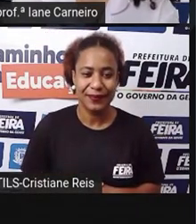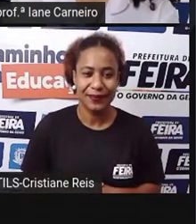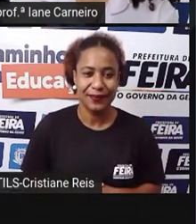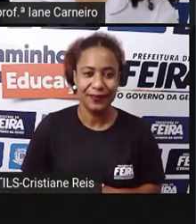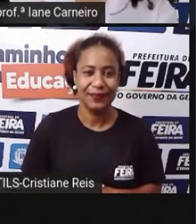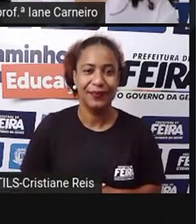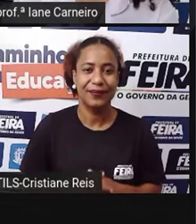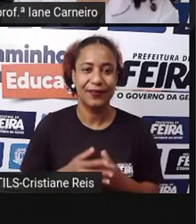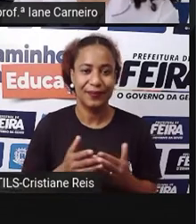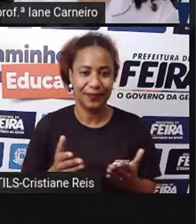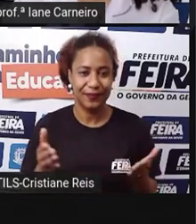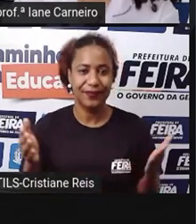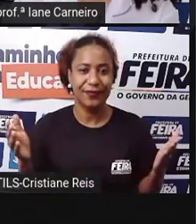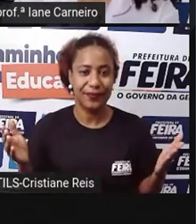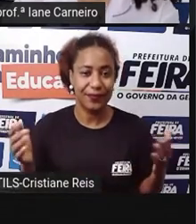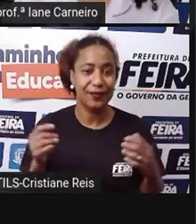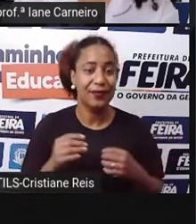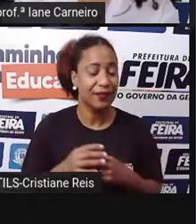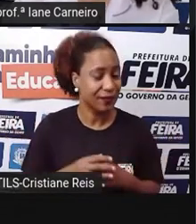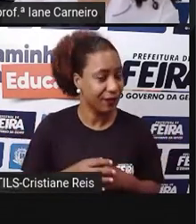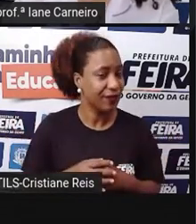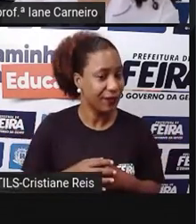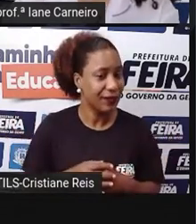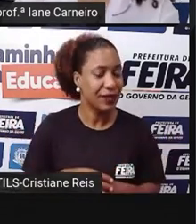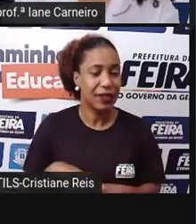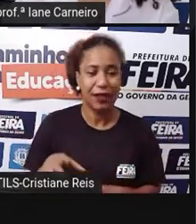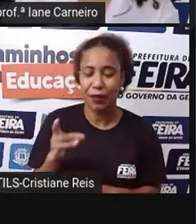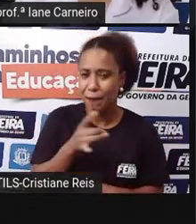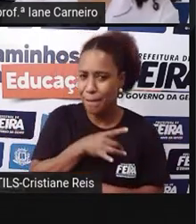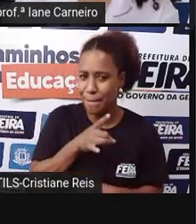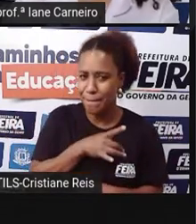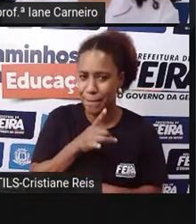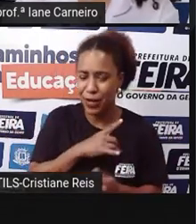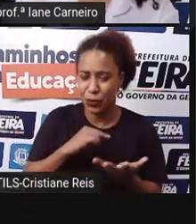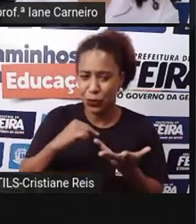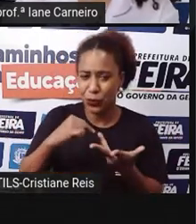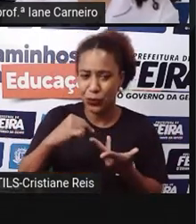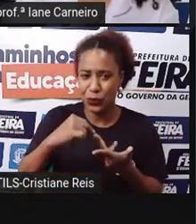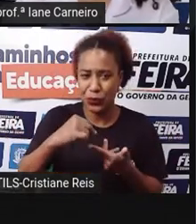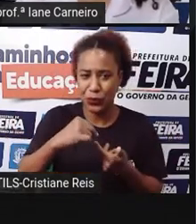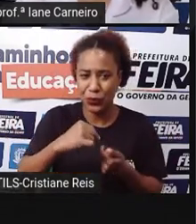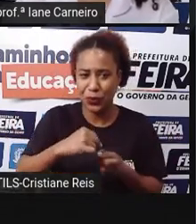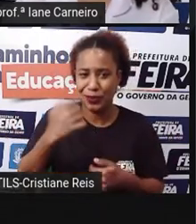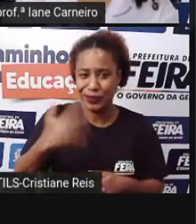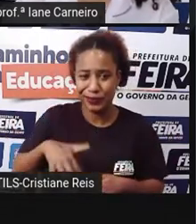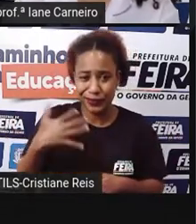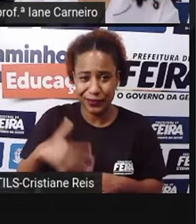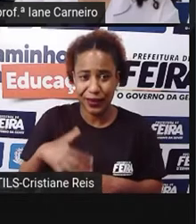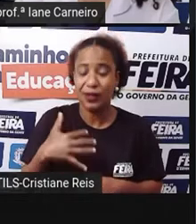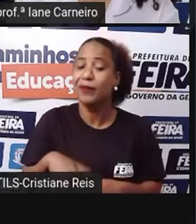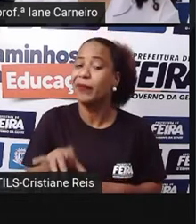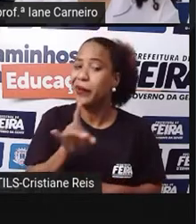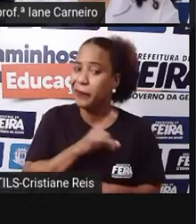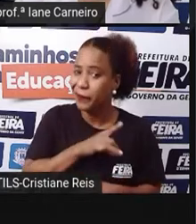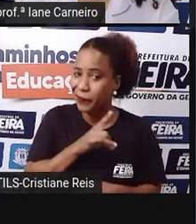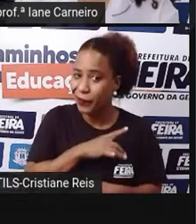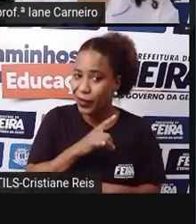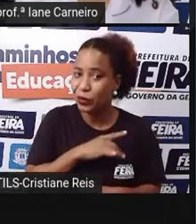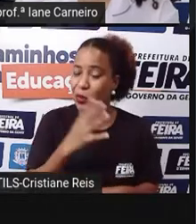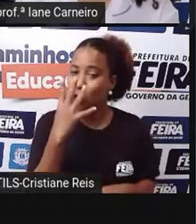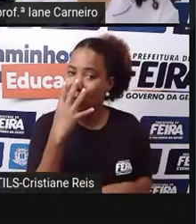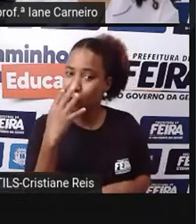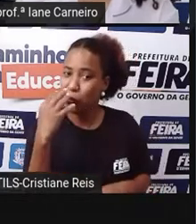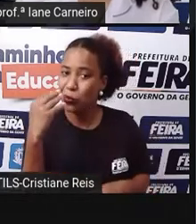E de todos os medos que tinha, o medo mais que medonho era o medo do tal lobo, um lobo que nunca